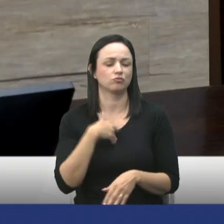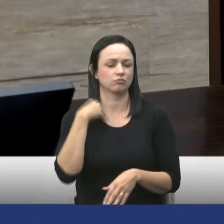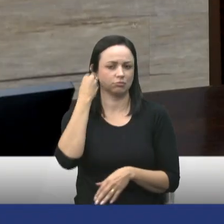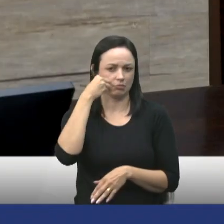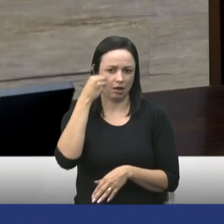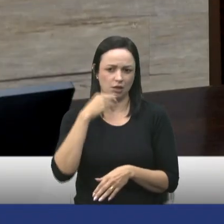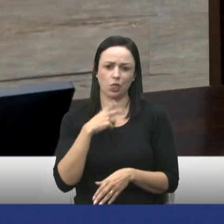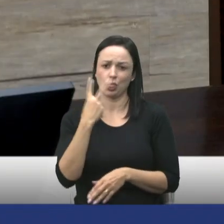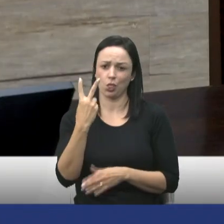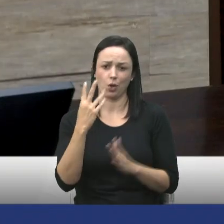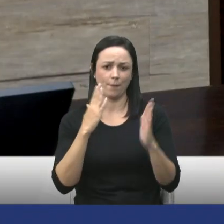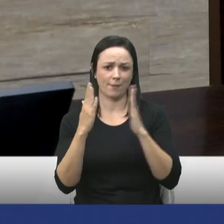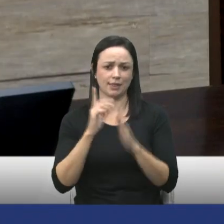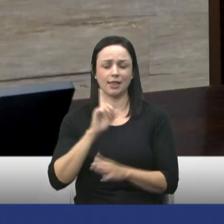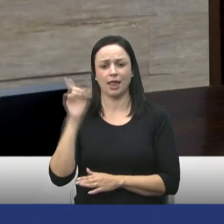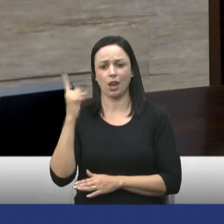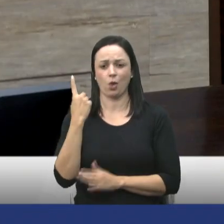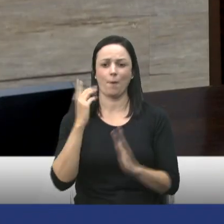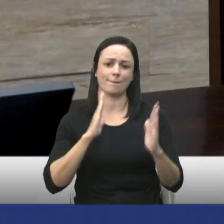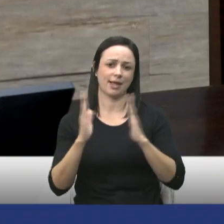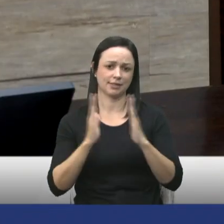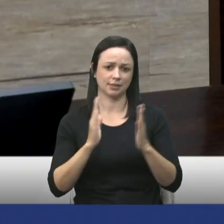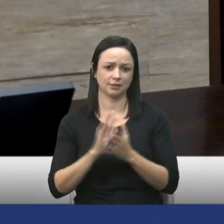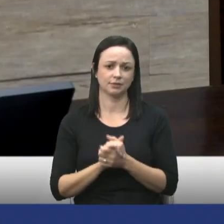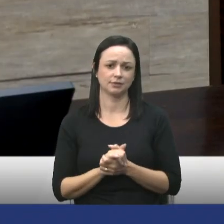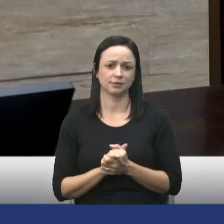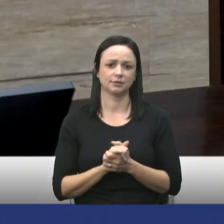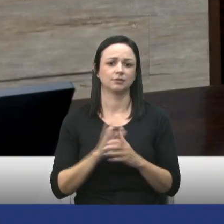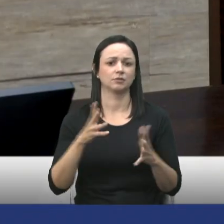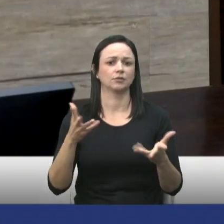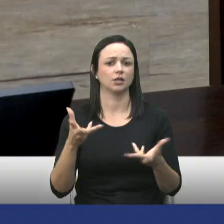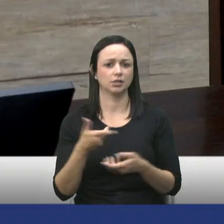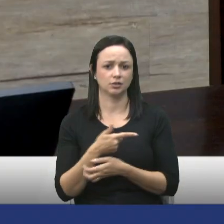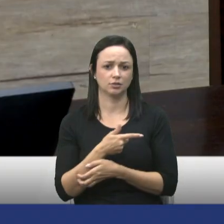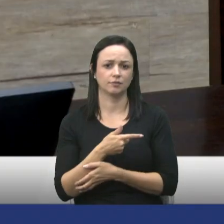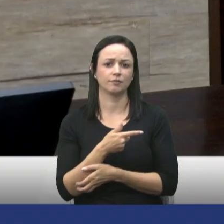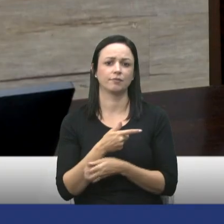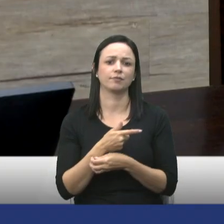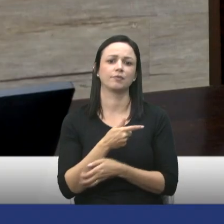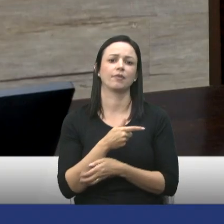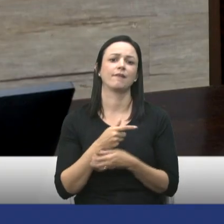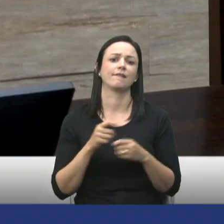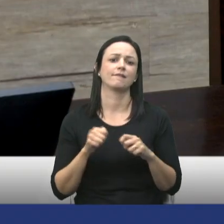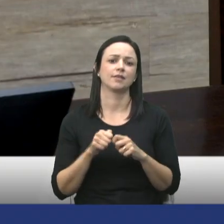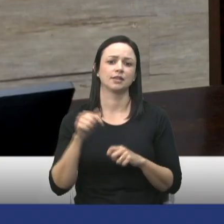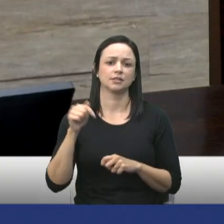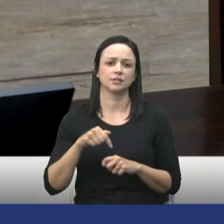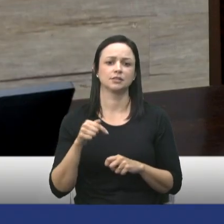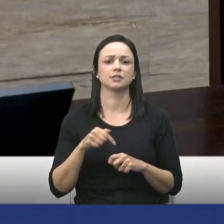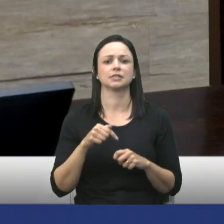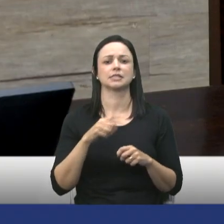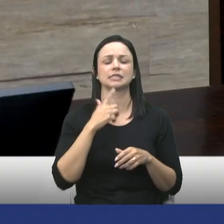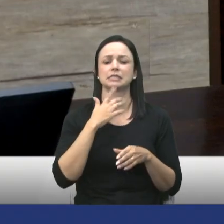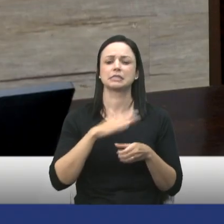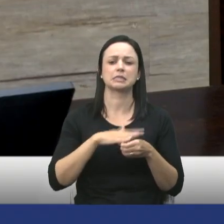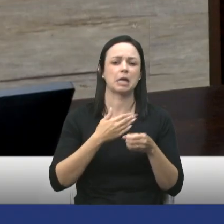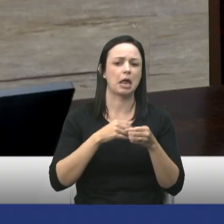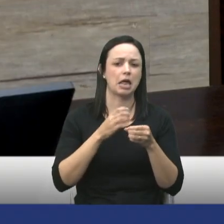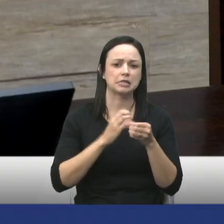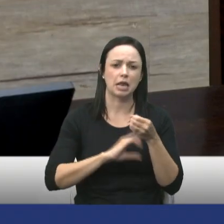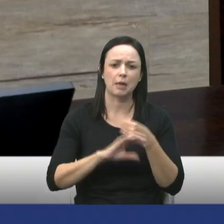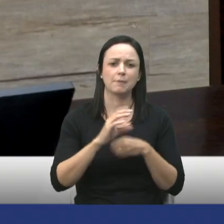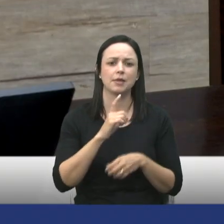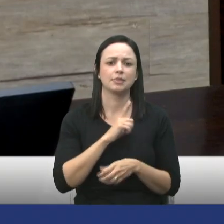2 mandatos, ele com 1, mas foi excelente o que foi feito aqui, saneamento, e como ele colocou, né,